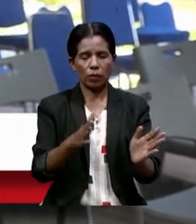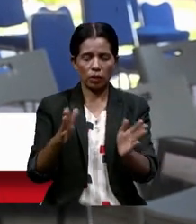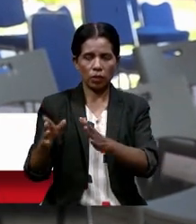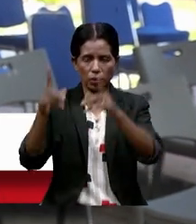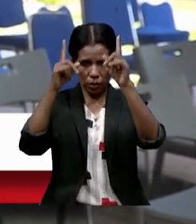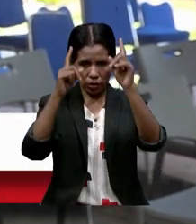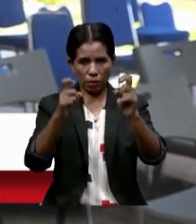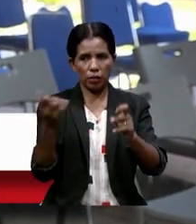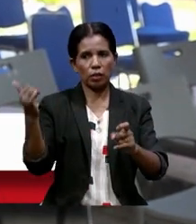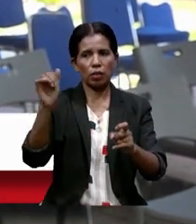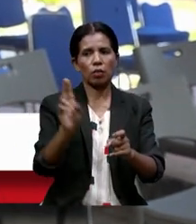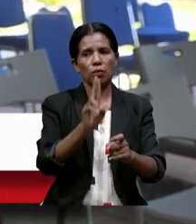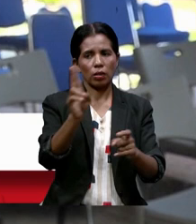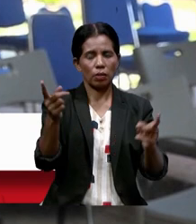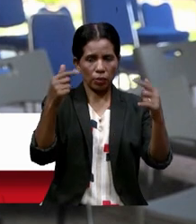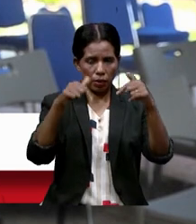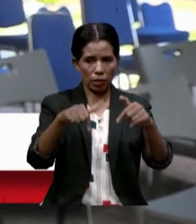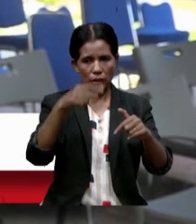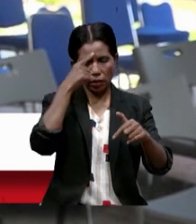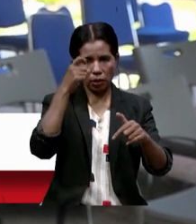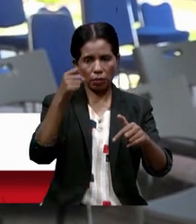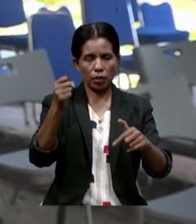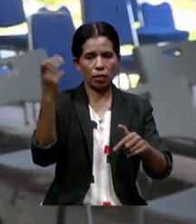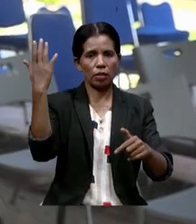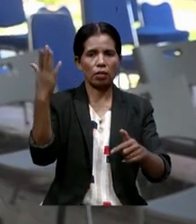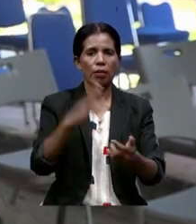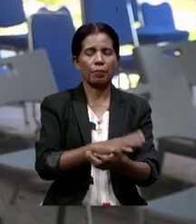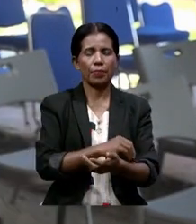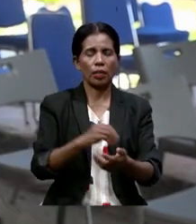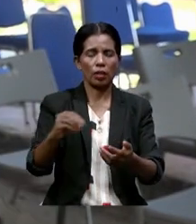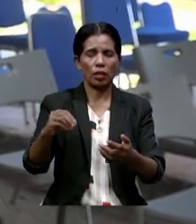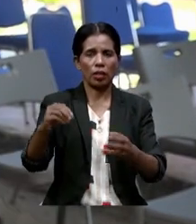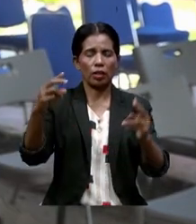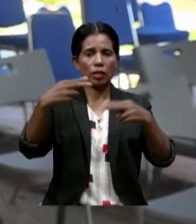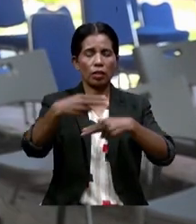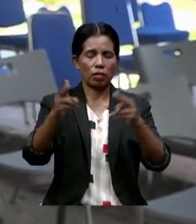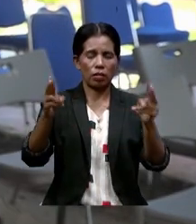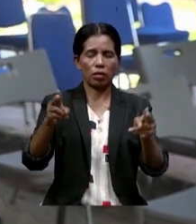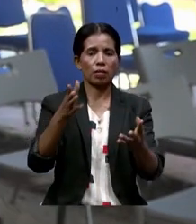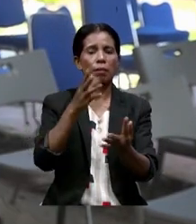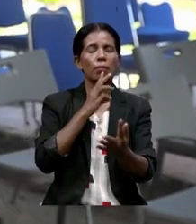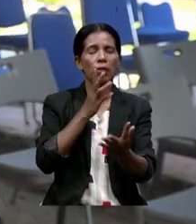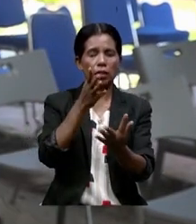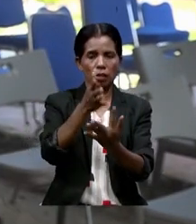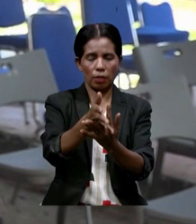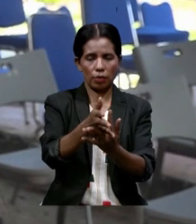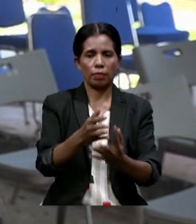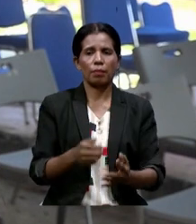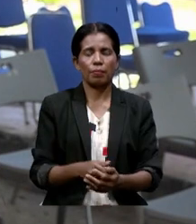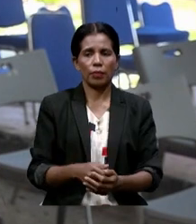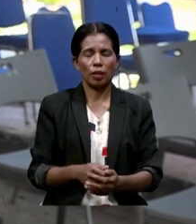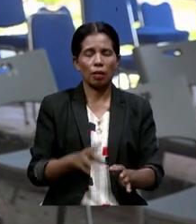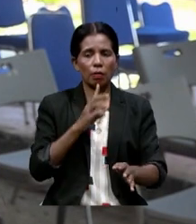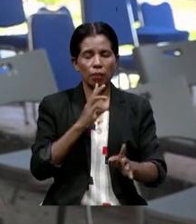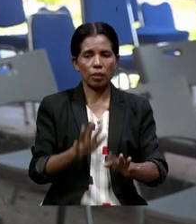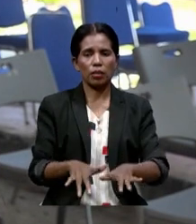maka sira utilija mai fale ne. Tamba ya aulas sala walu nebe ka afetaru ba inundasaun. Inundasaun ini